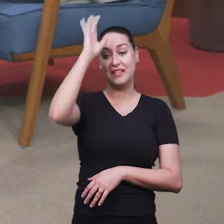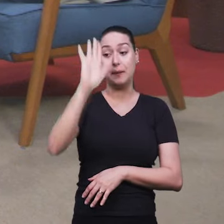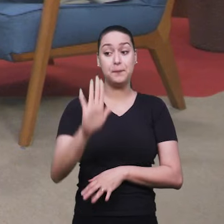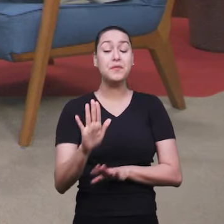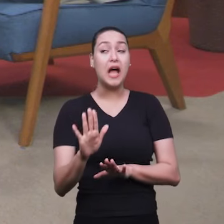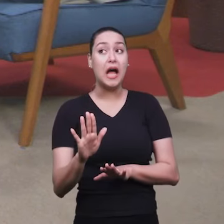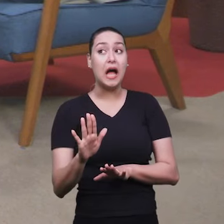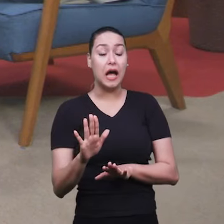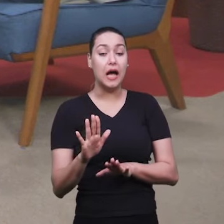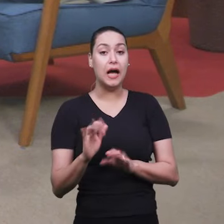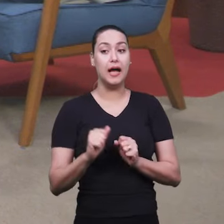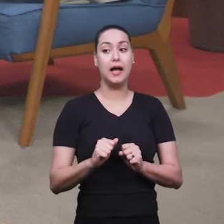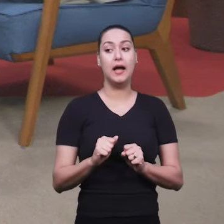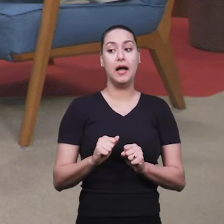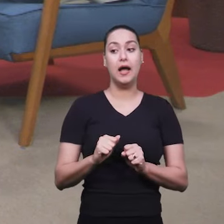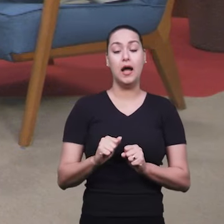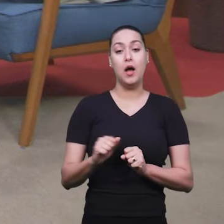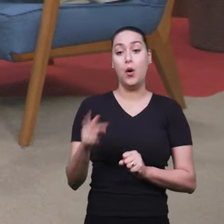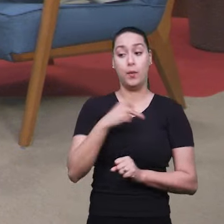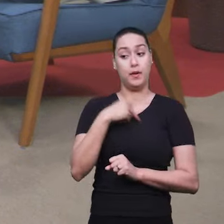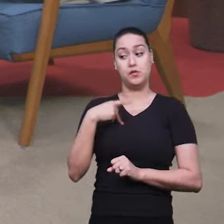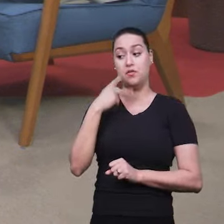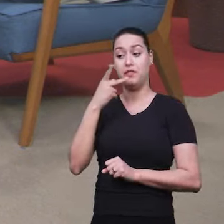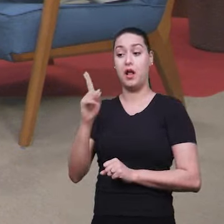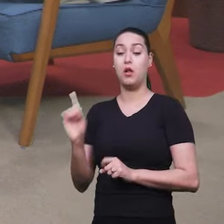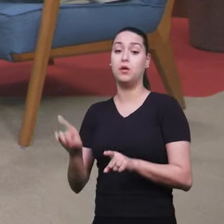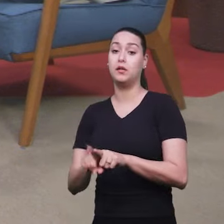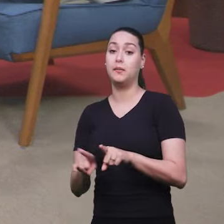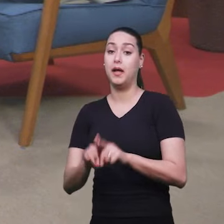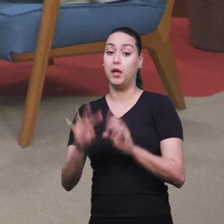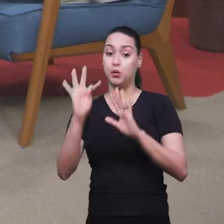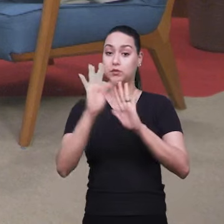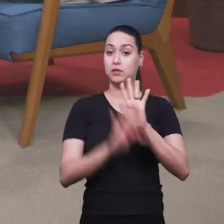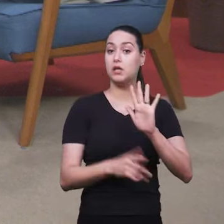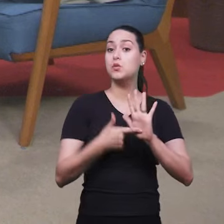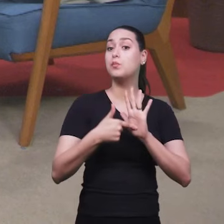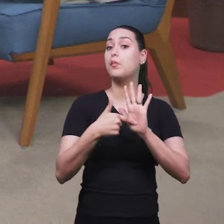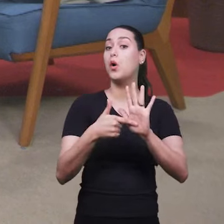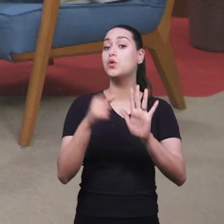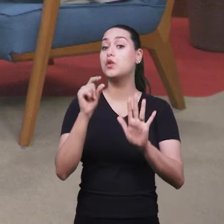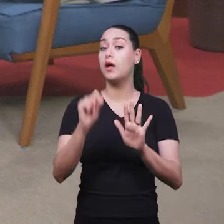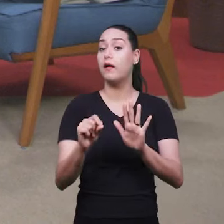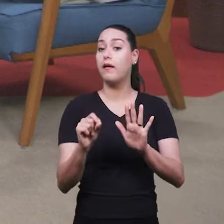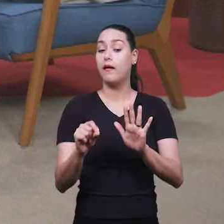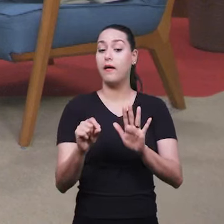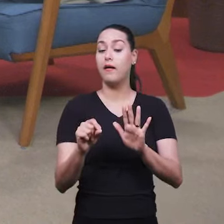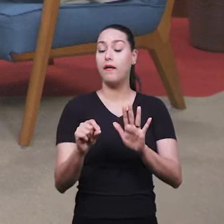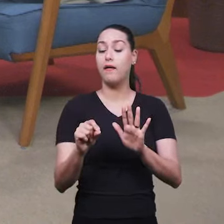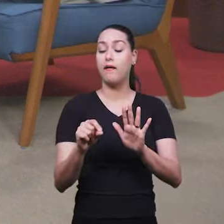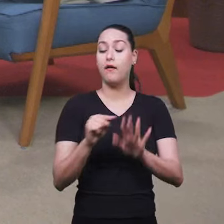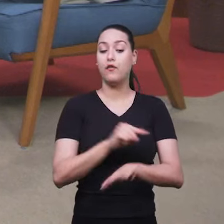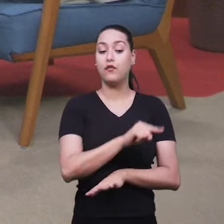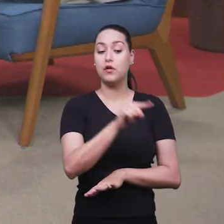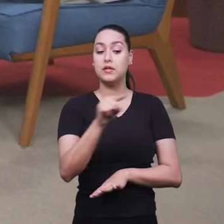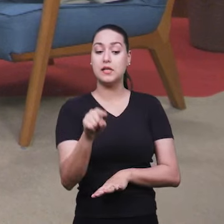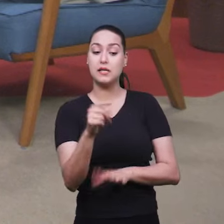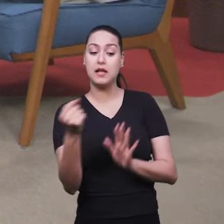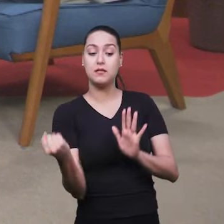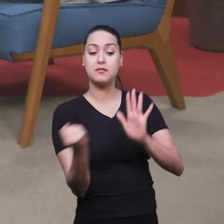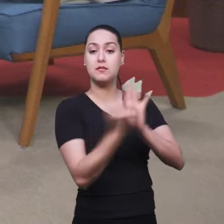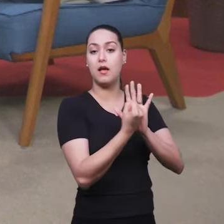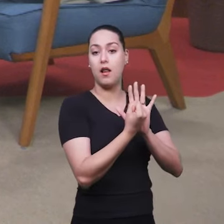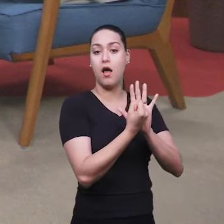E só um pouquinho, sugestão. Josias, assim, isso que o Sérgio falou aqui, e há um texto da palavra aqui, né? Vós estáis